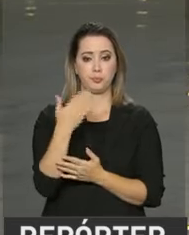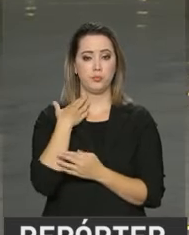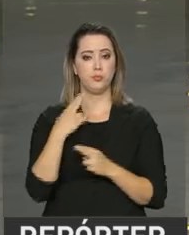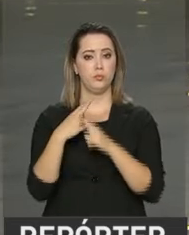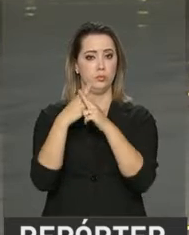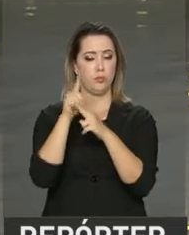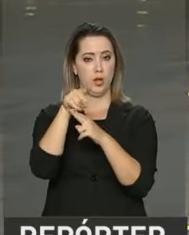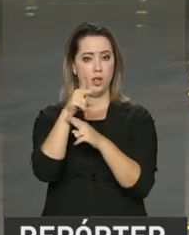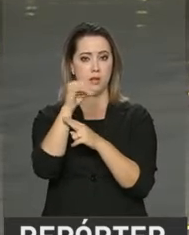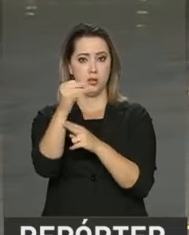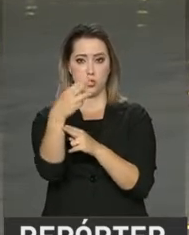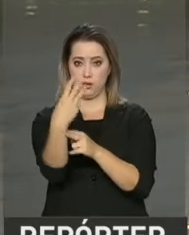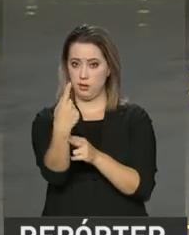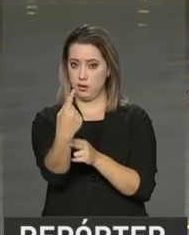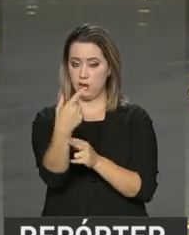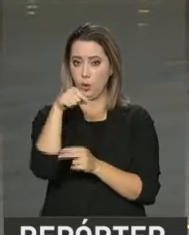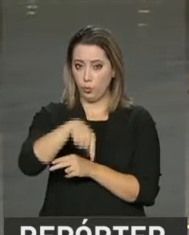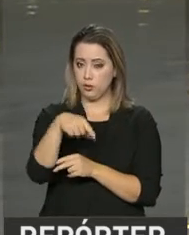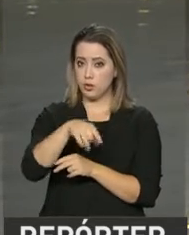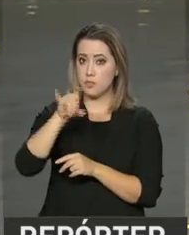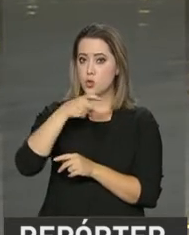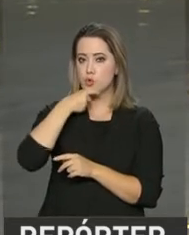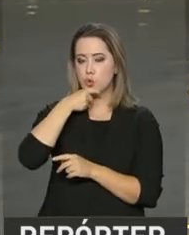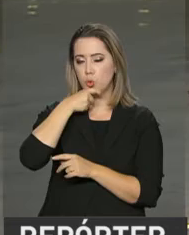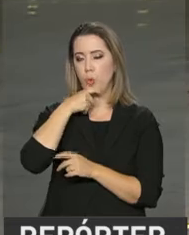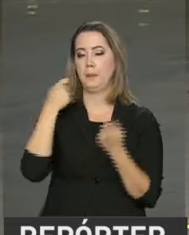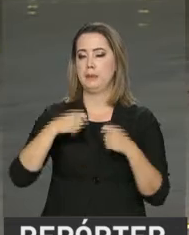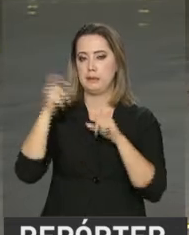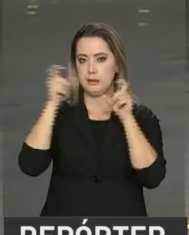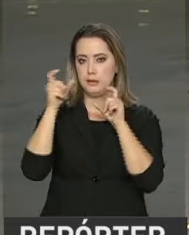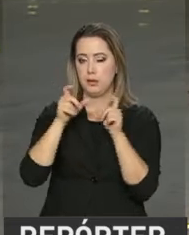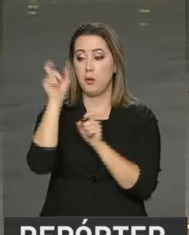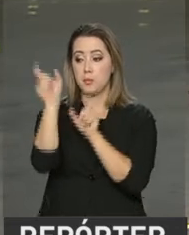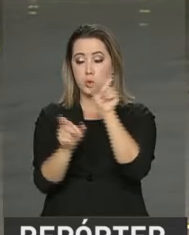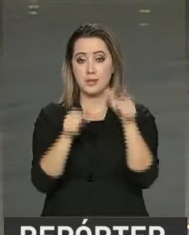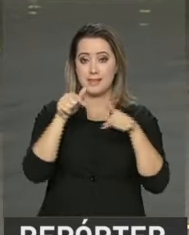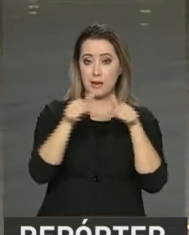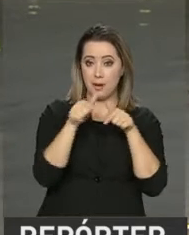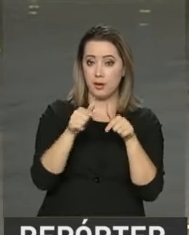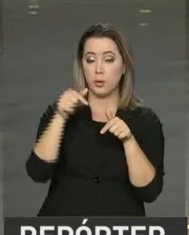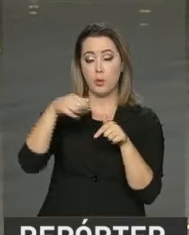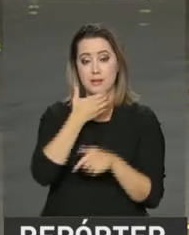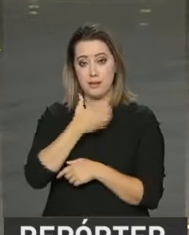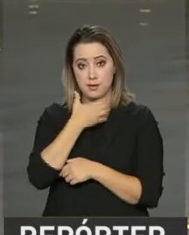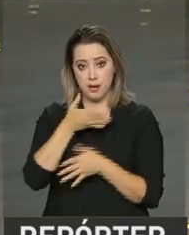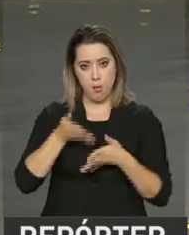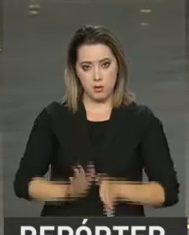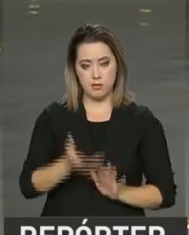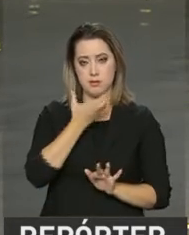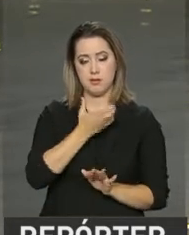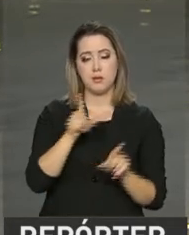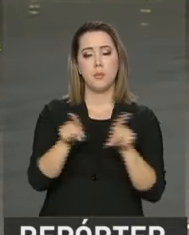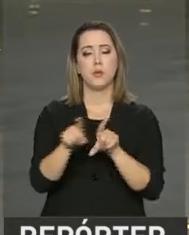Econômica Federal é o dia 31 deste mês. Tanto para esses trabalhadores que fazem aniversário em dezembro,